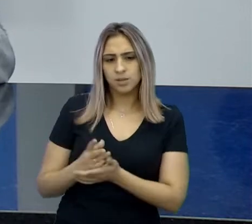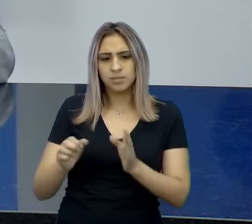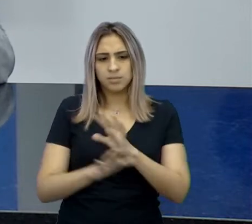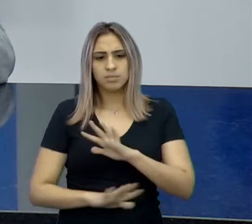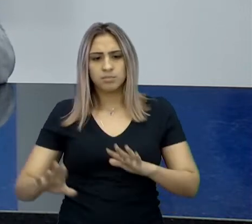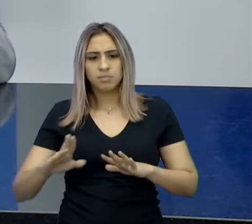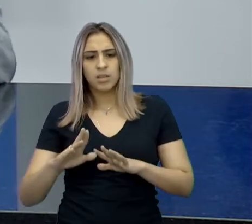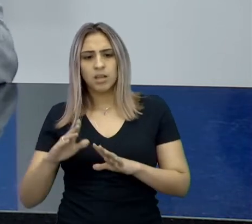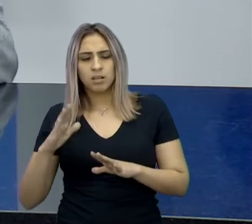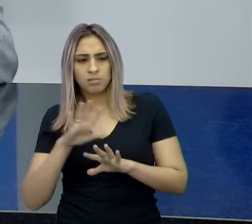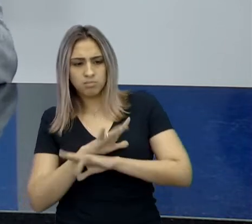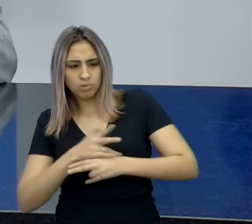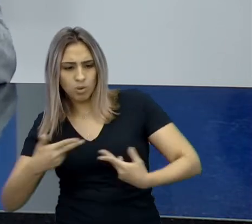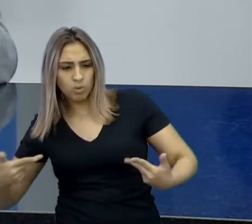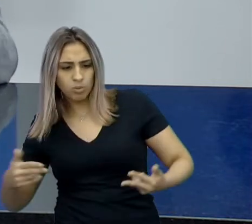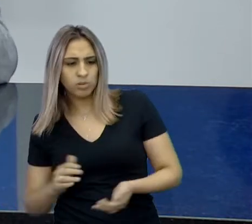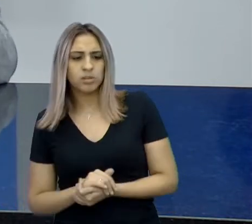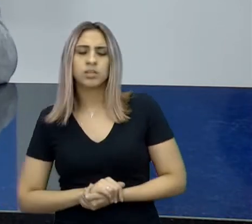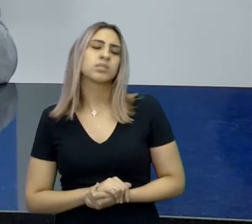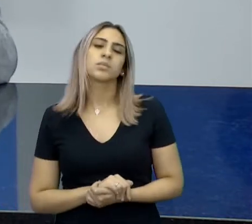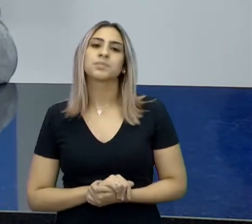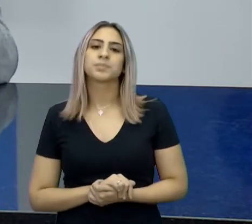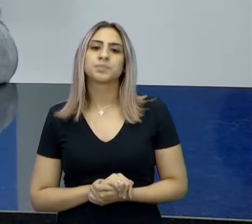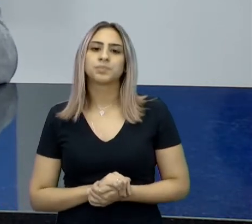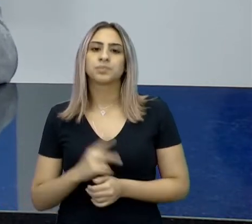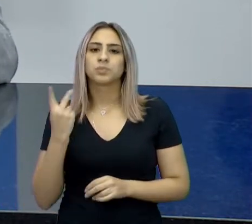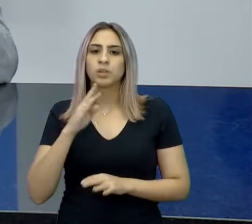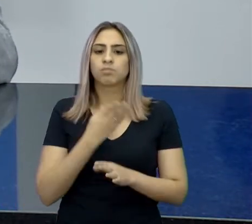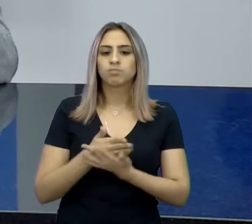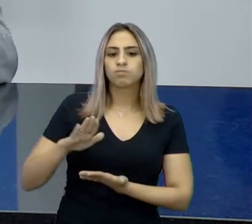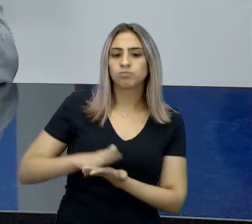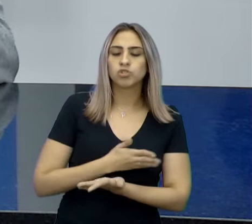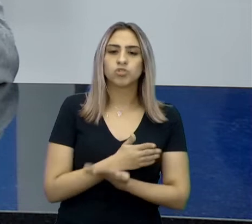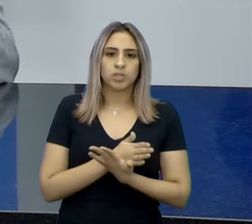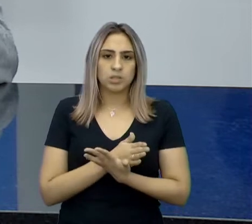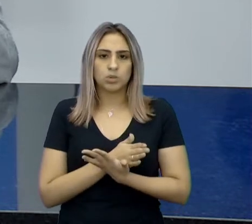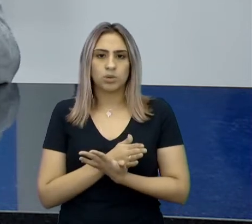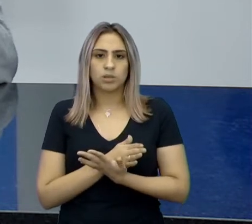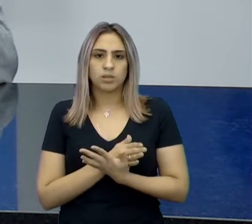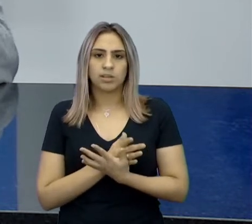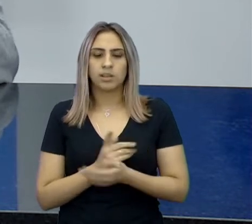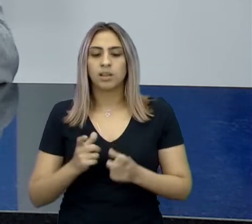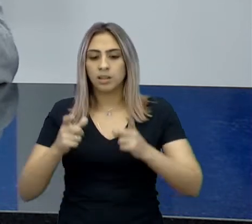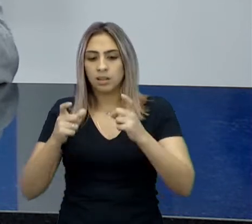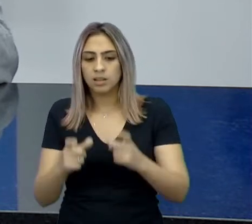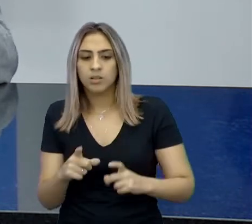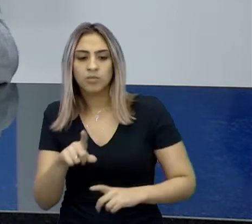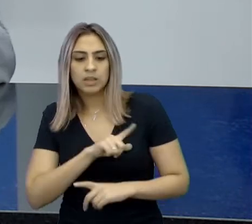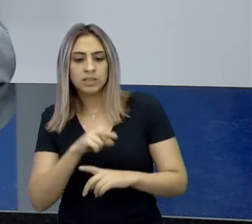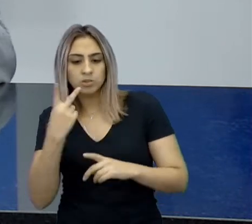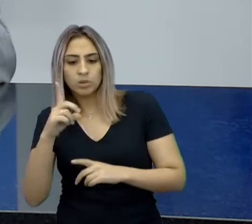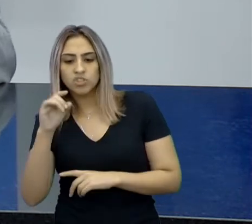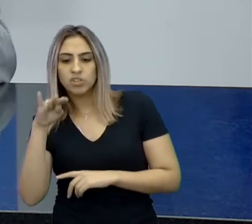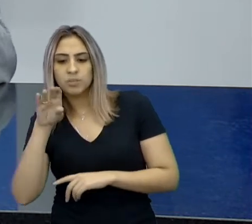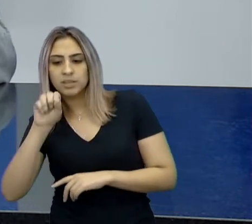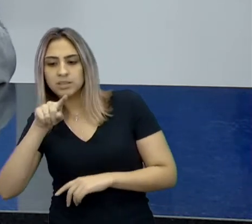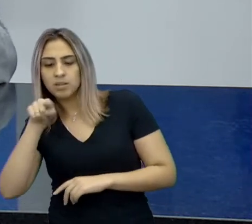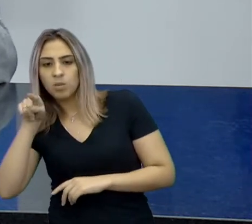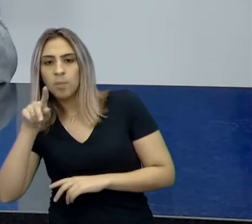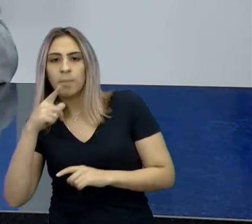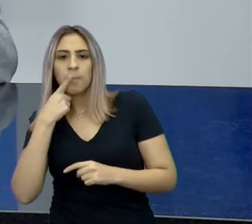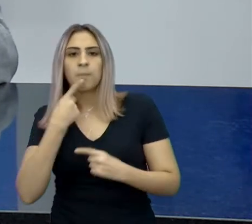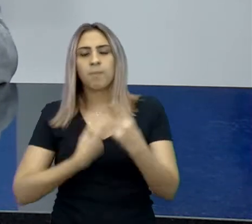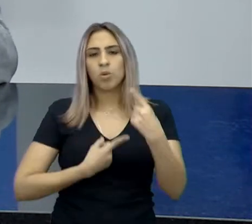por fronteiras e também com as suas subdivisões, né? Um território ele vai ter a sua dimensão política, né?